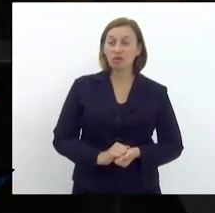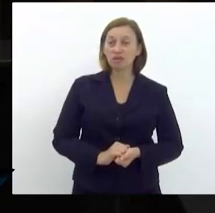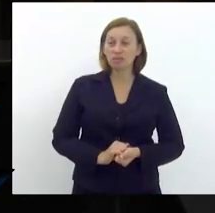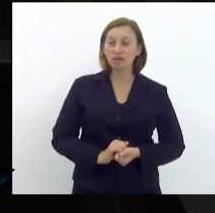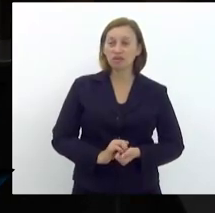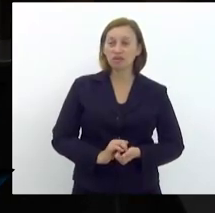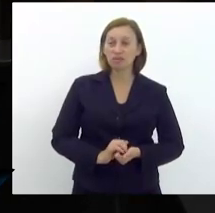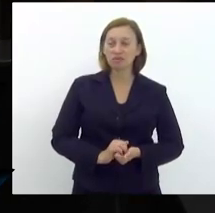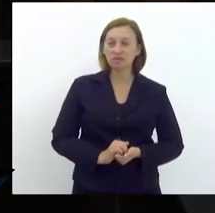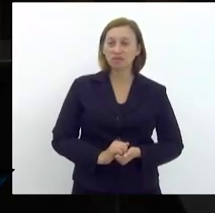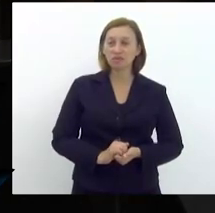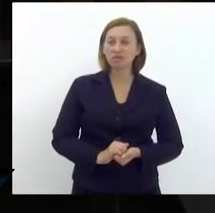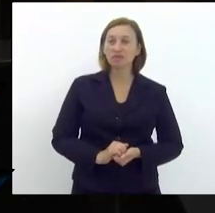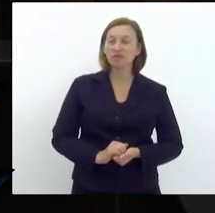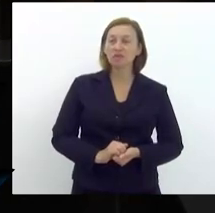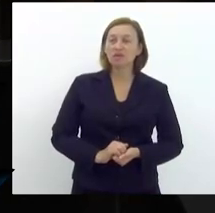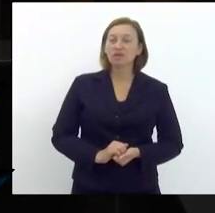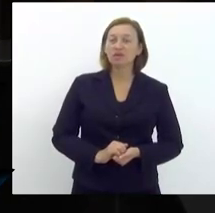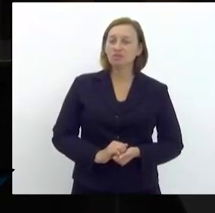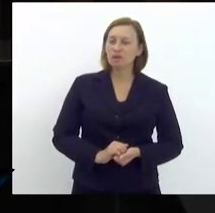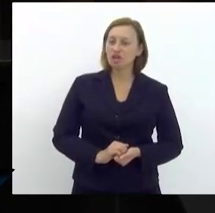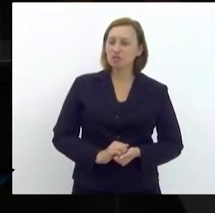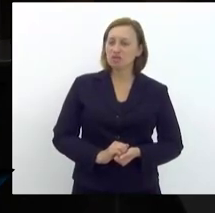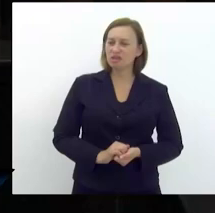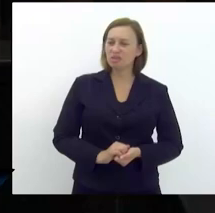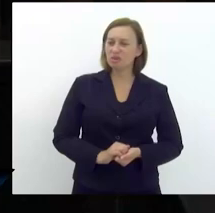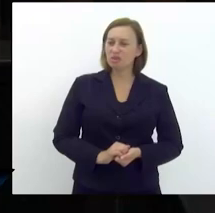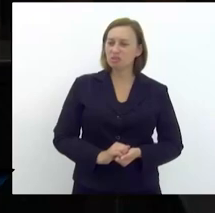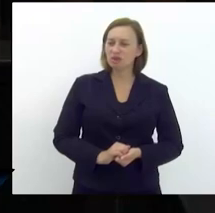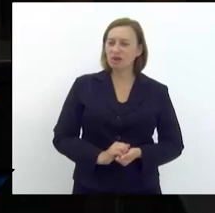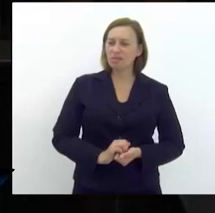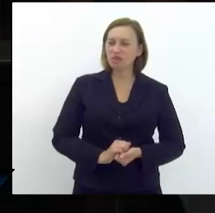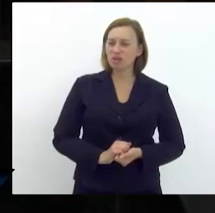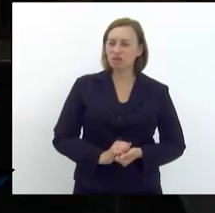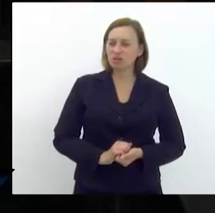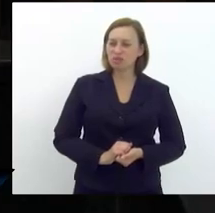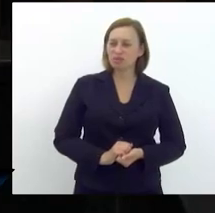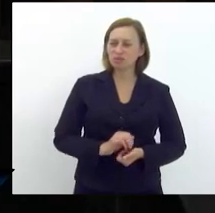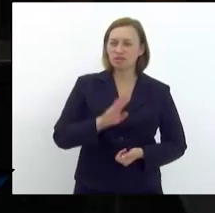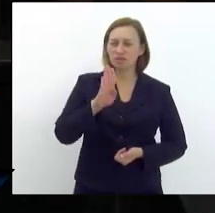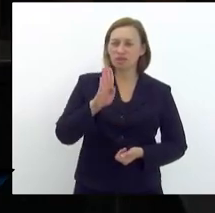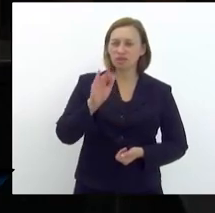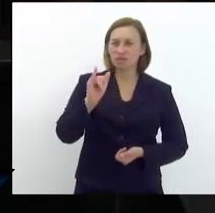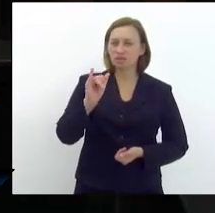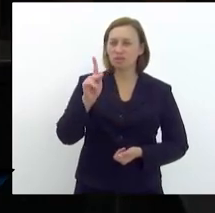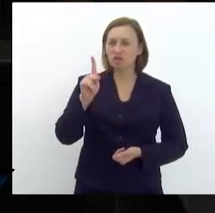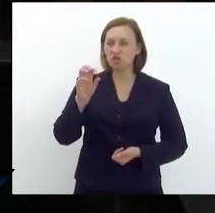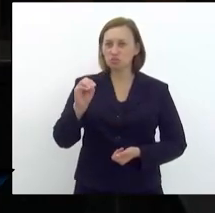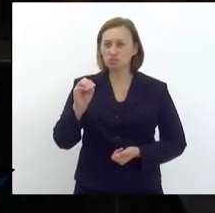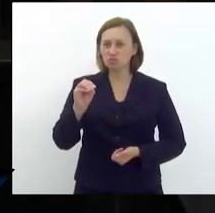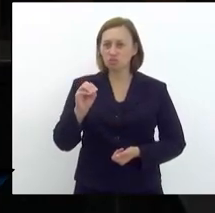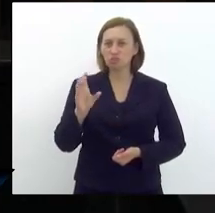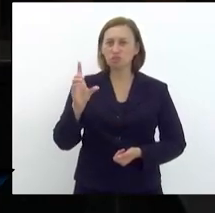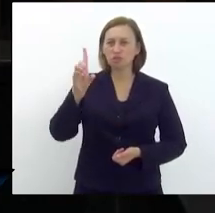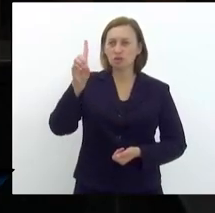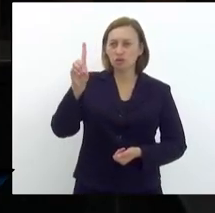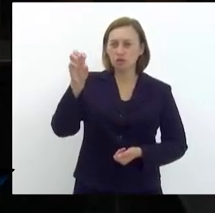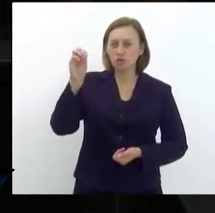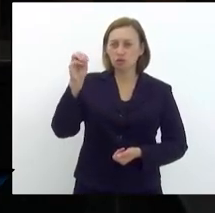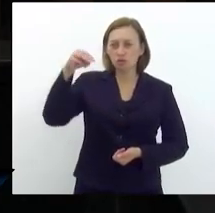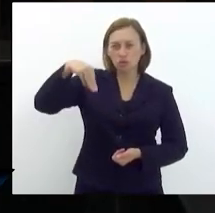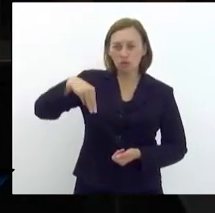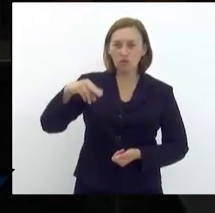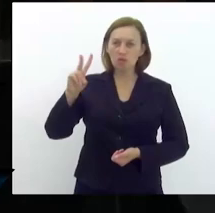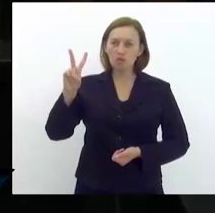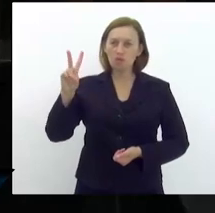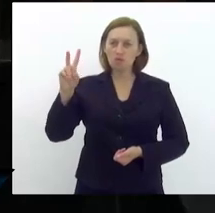da Igreja Católica Apostólica Romana Dom Waldir Calheiros a gente ouviu